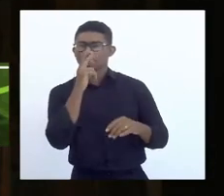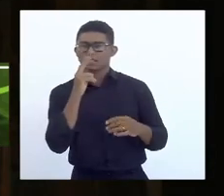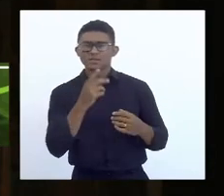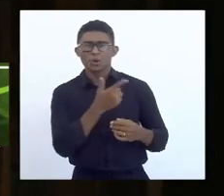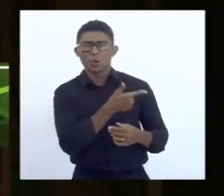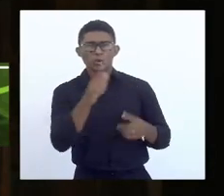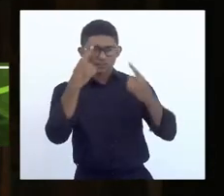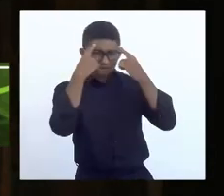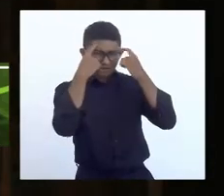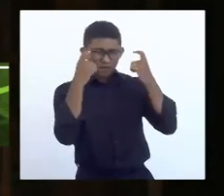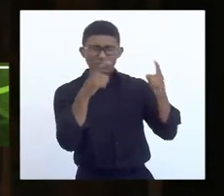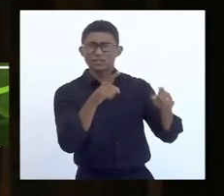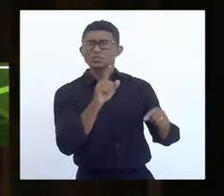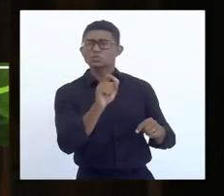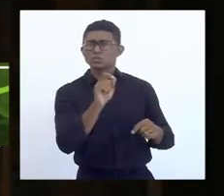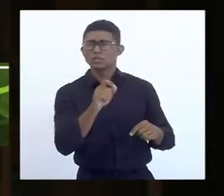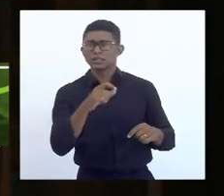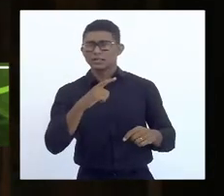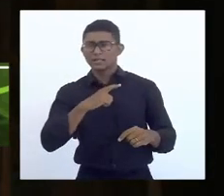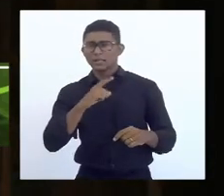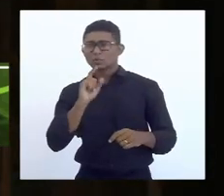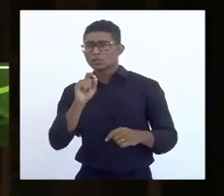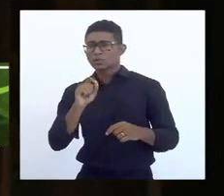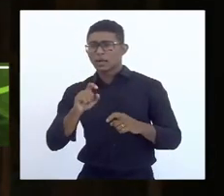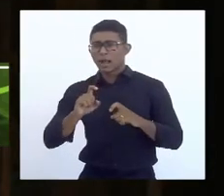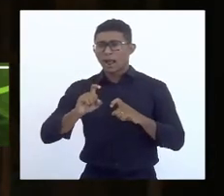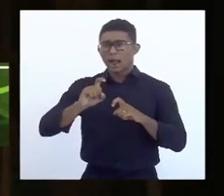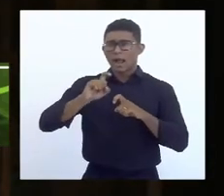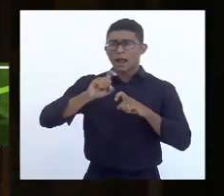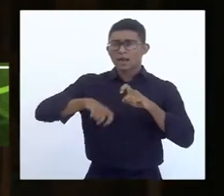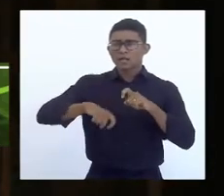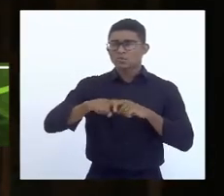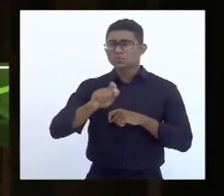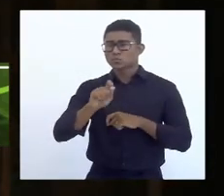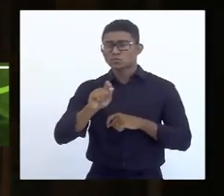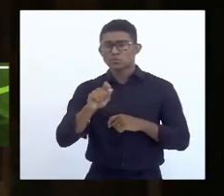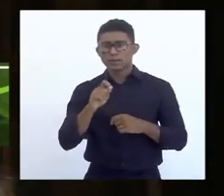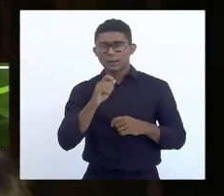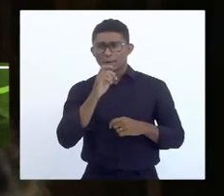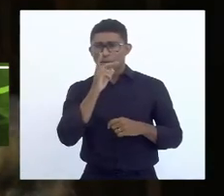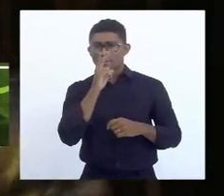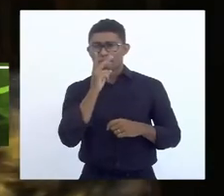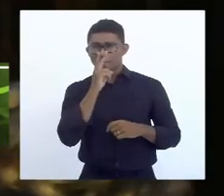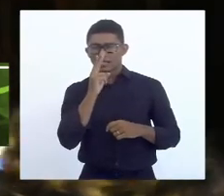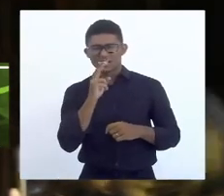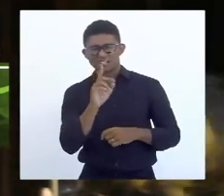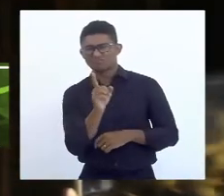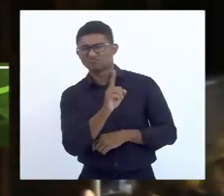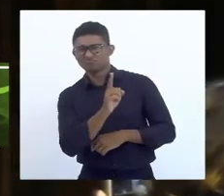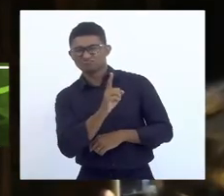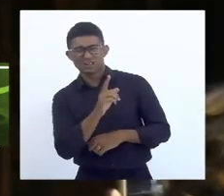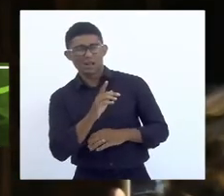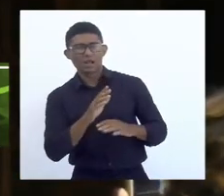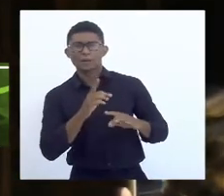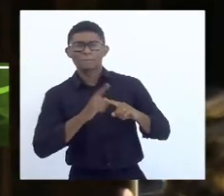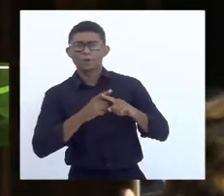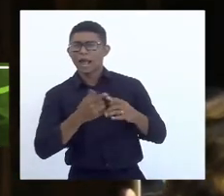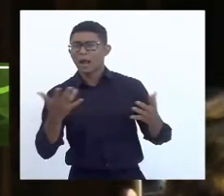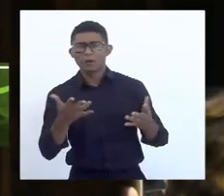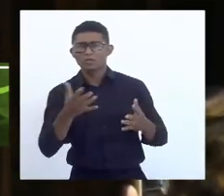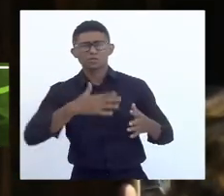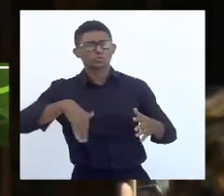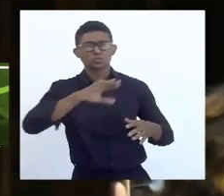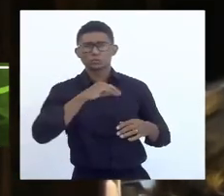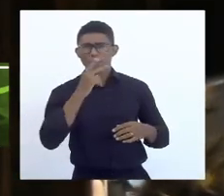Existe aquele assédio que eles fazem e já olham para você e dizem: olha, não é assédio não, hein? Porque agora tudo é assédio. Existe